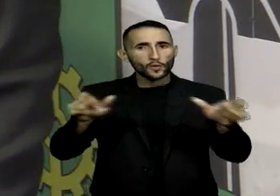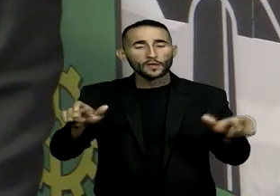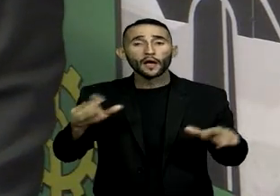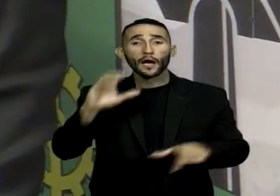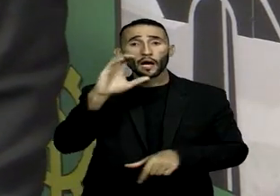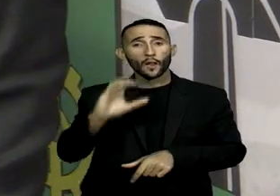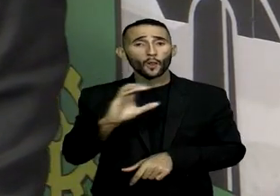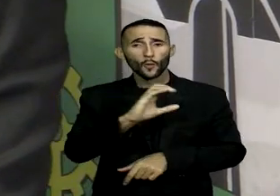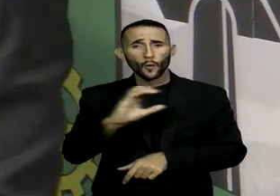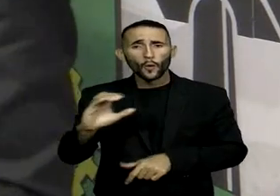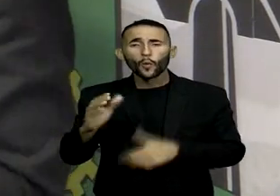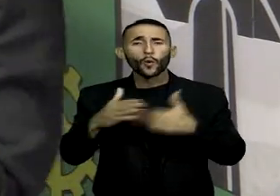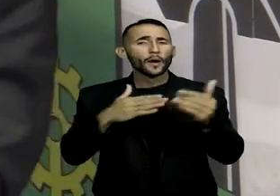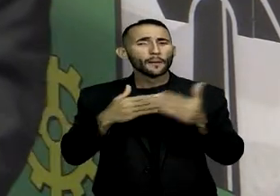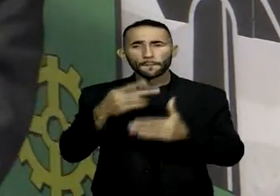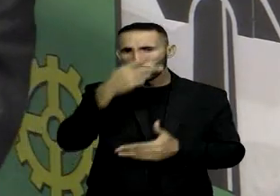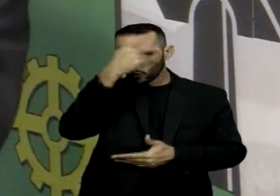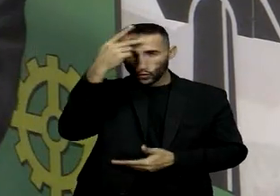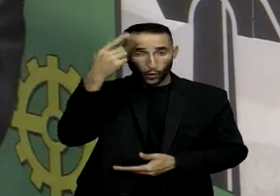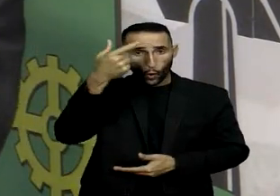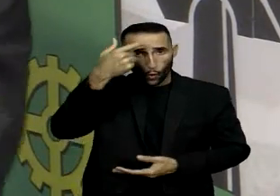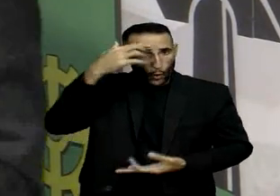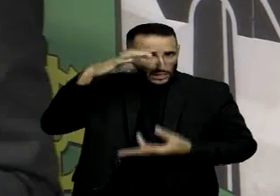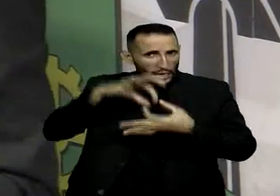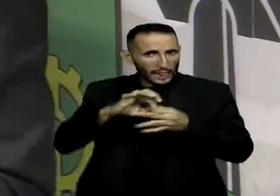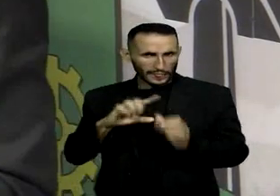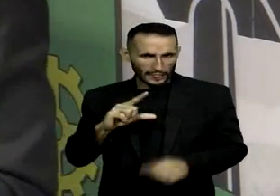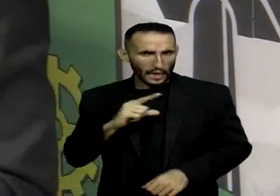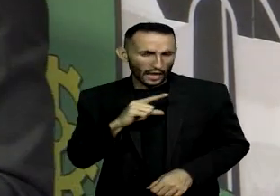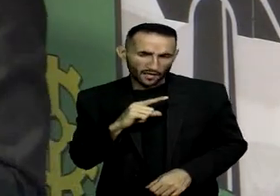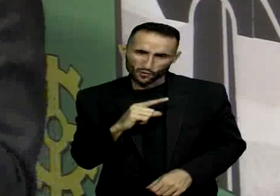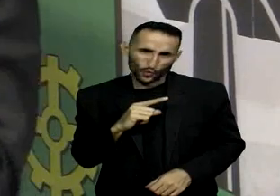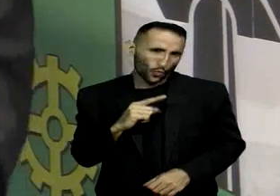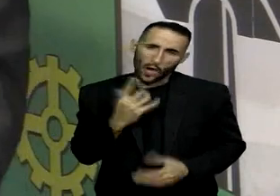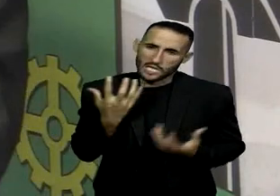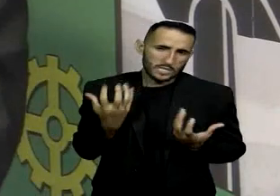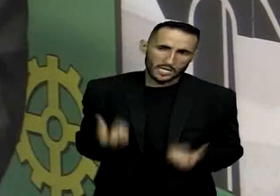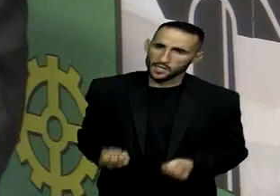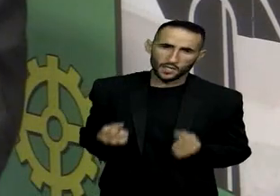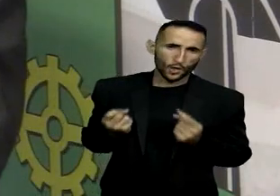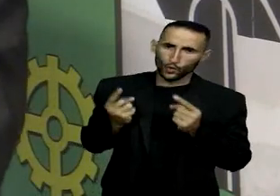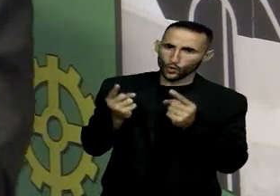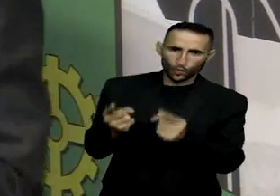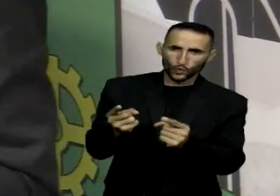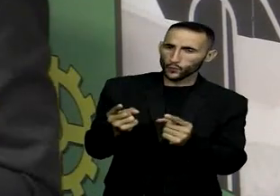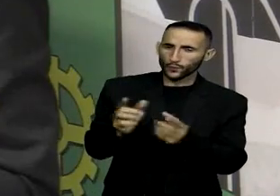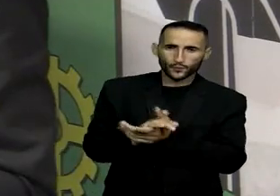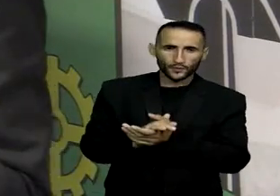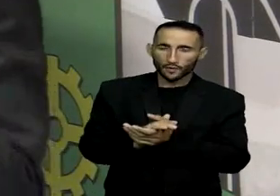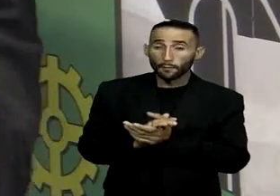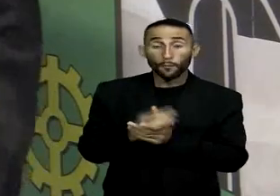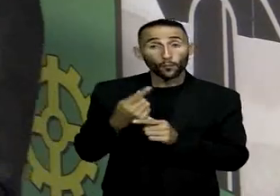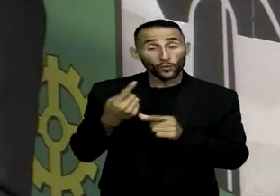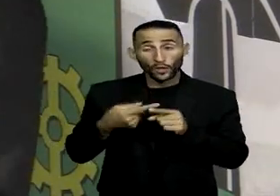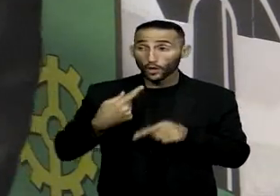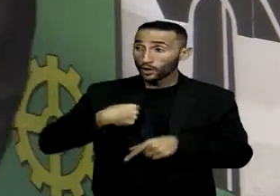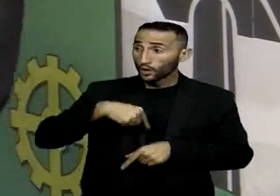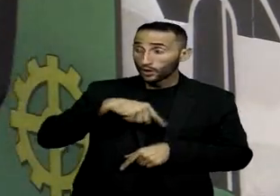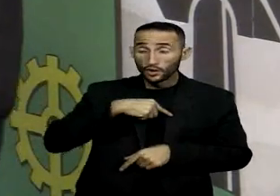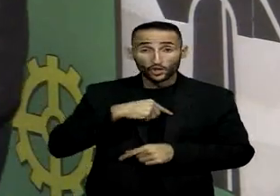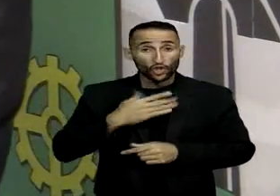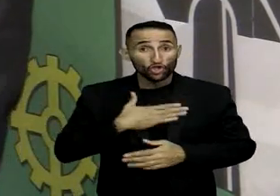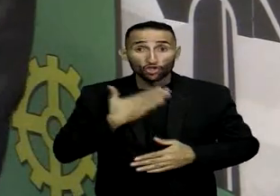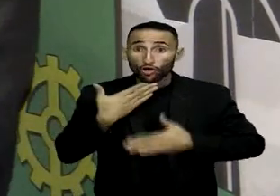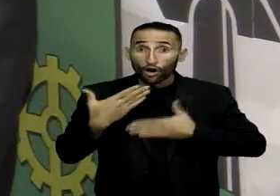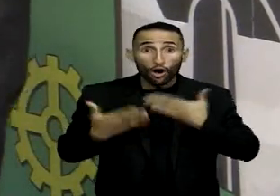pessoas que têm um bom senso condena isso veemente, porque é uma coisa que realmente choca a gente, e o que